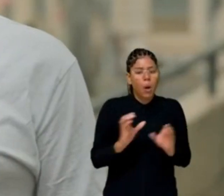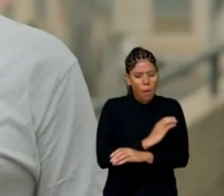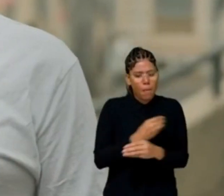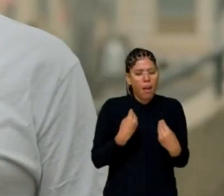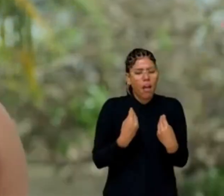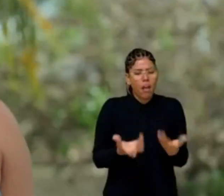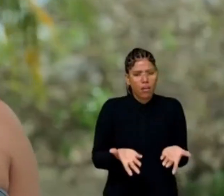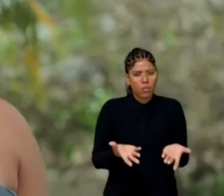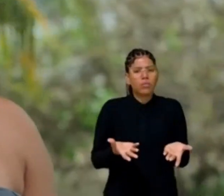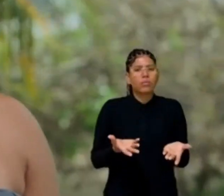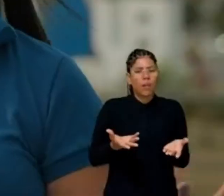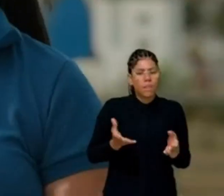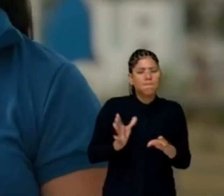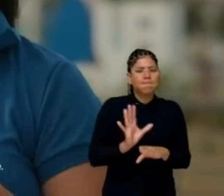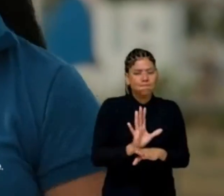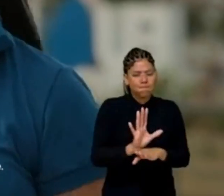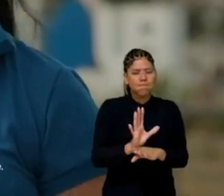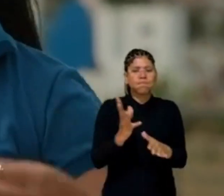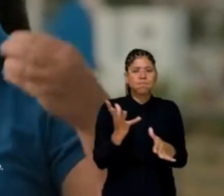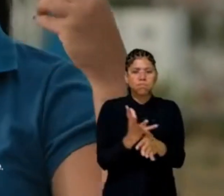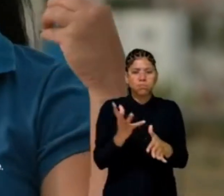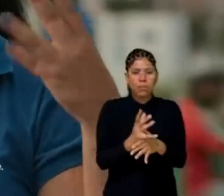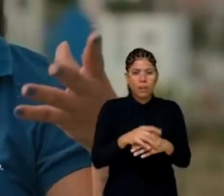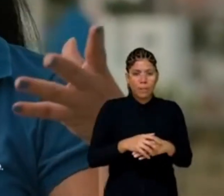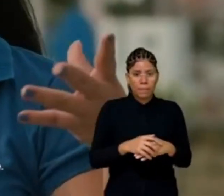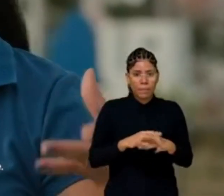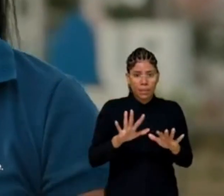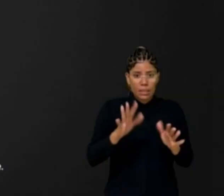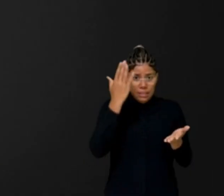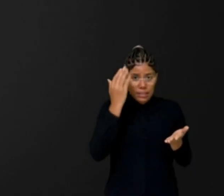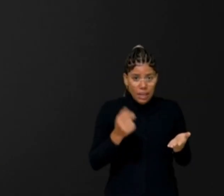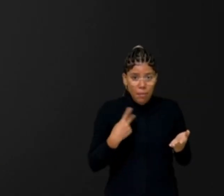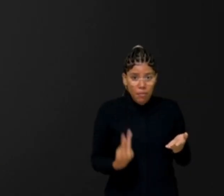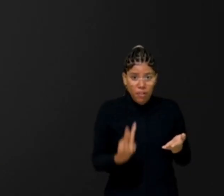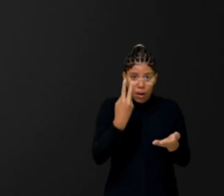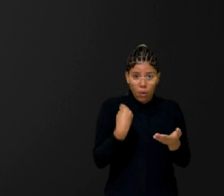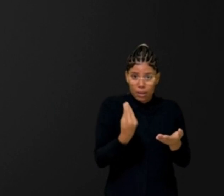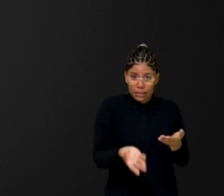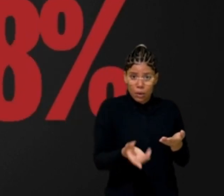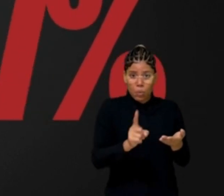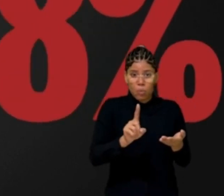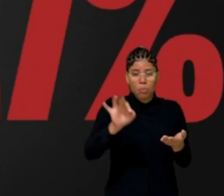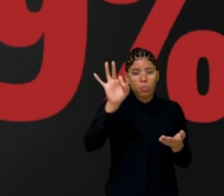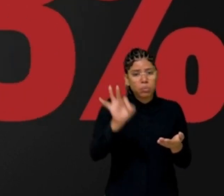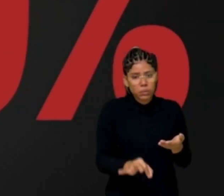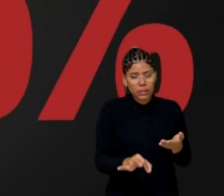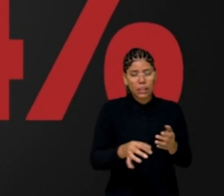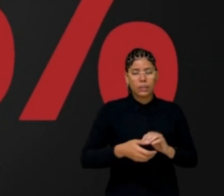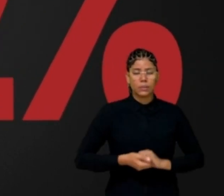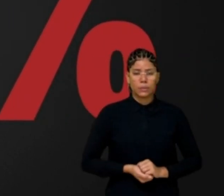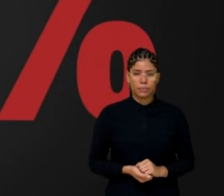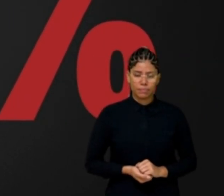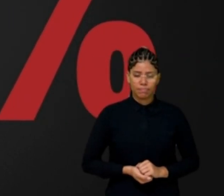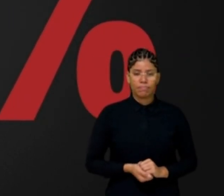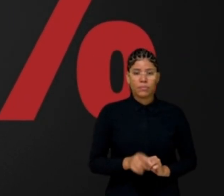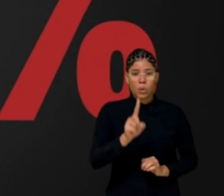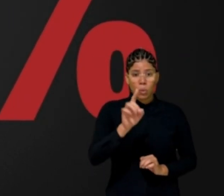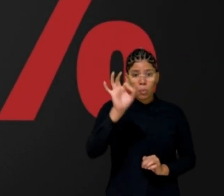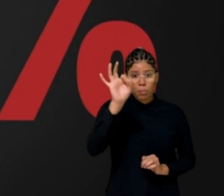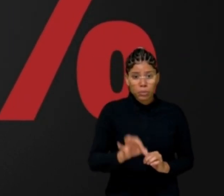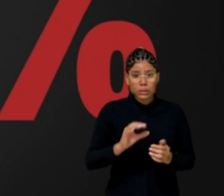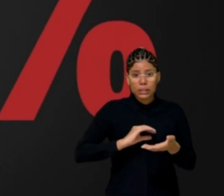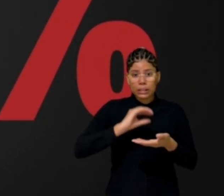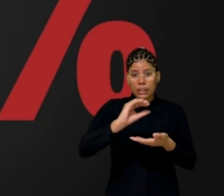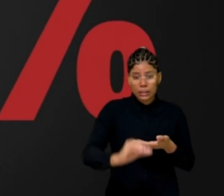Era tudo aqui. O nosso povo pegava essa verba e jogava toda na cidade. Sabe quanto Zé Neto enviou? Só 1%. Isso mesmo.